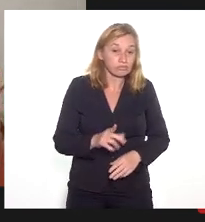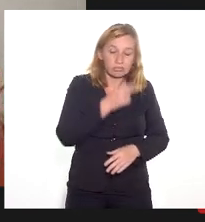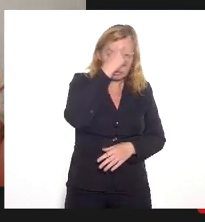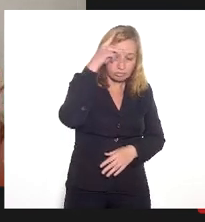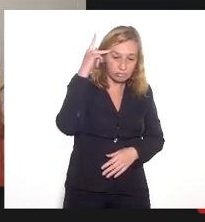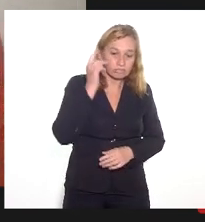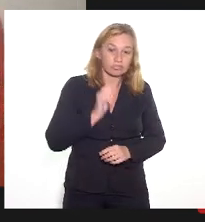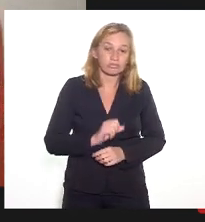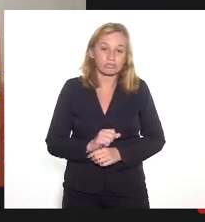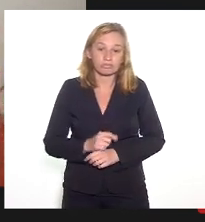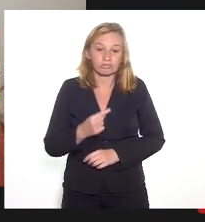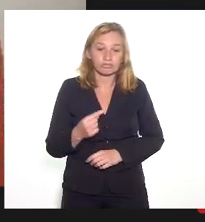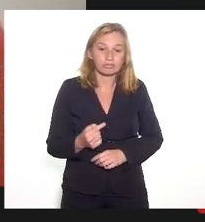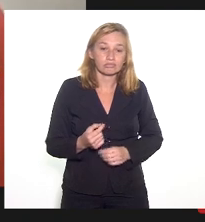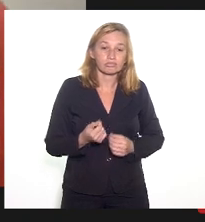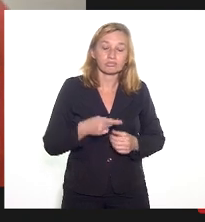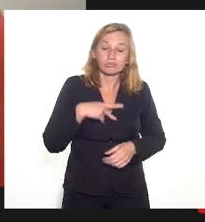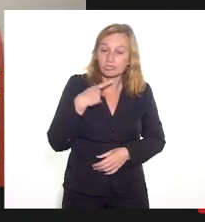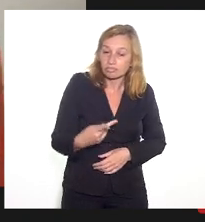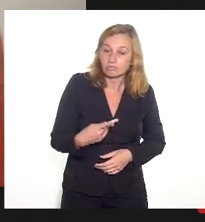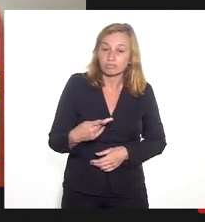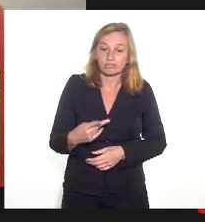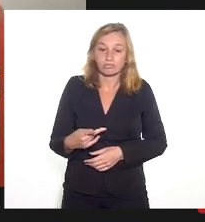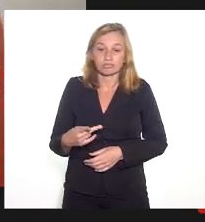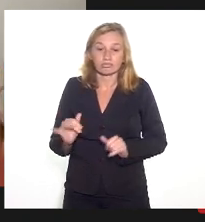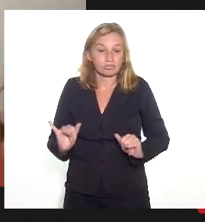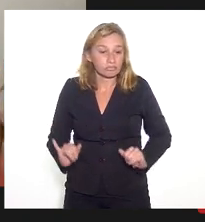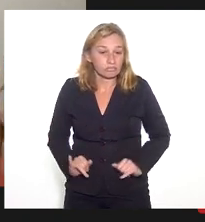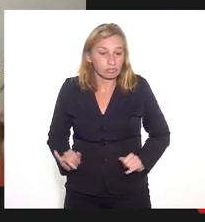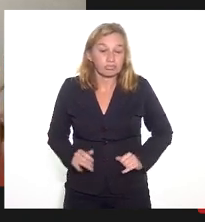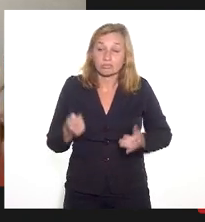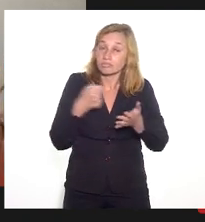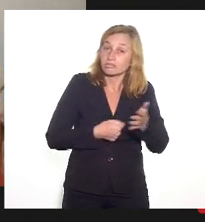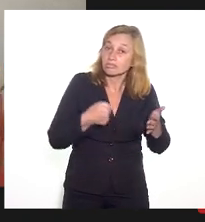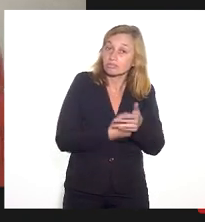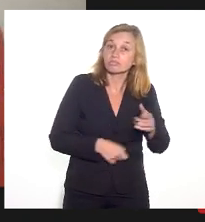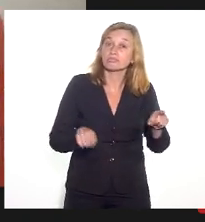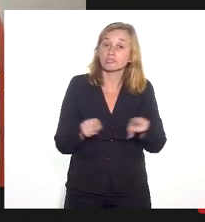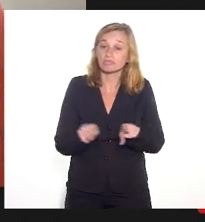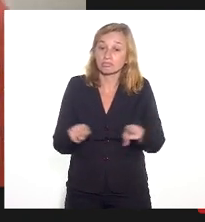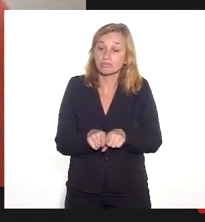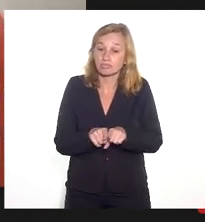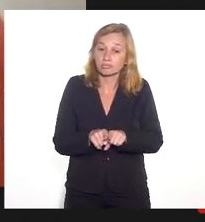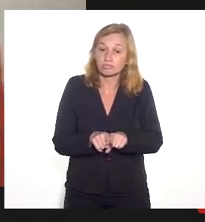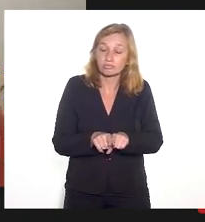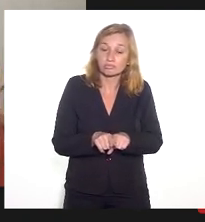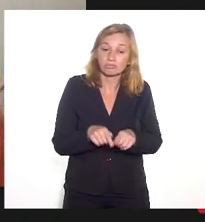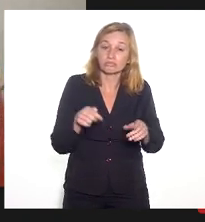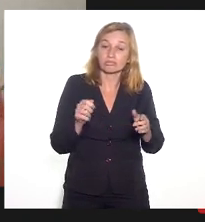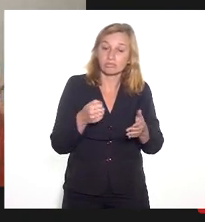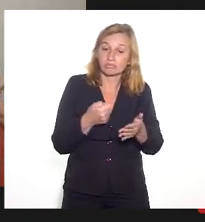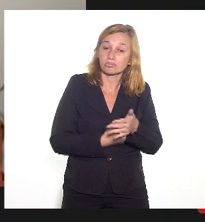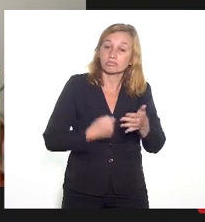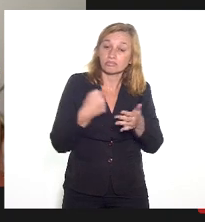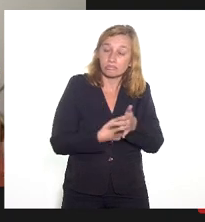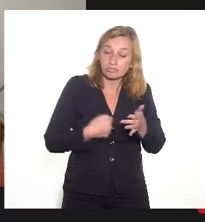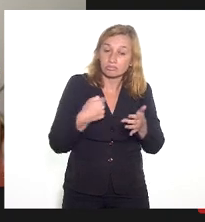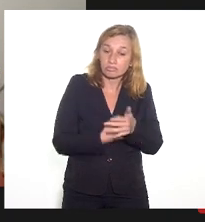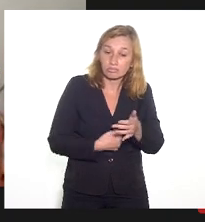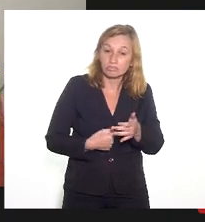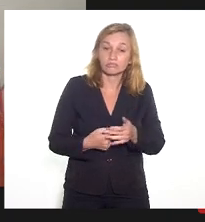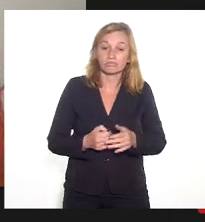pessoas reverberarem as suas dores, as suas lutas, mas também as suas formas de resistência. Então, nesse